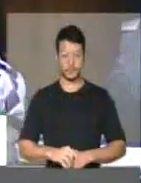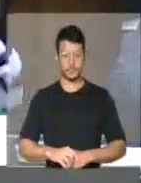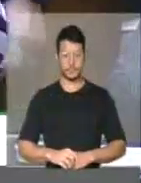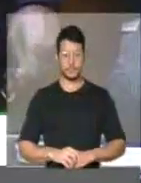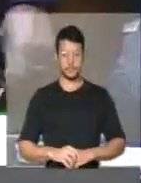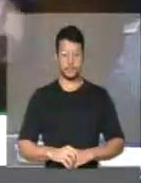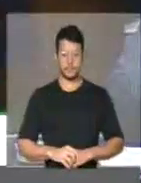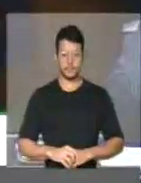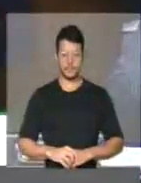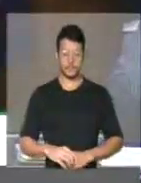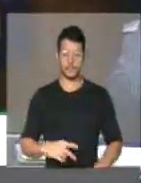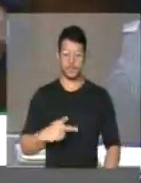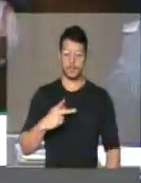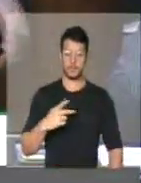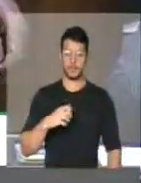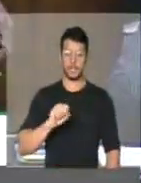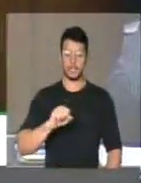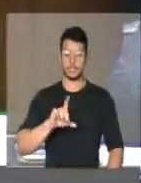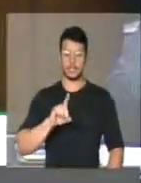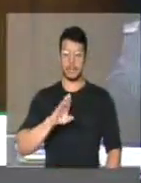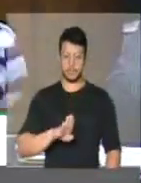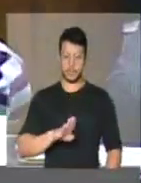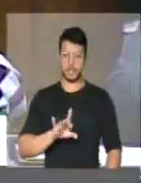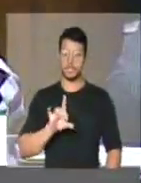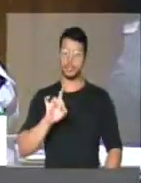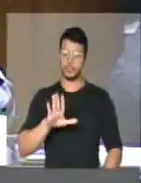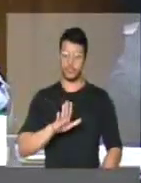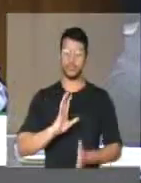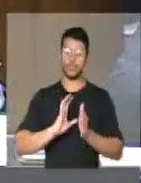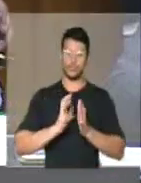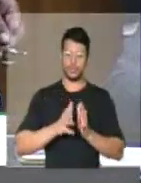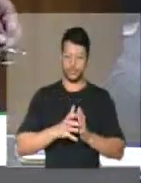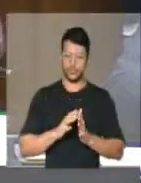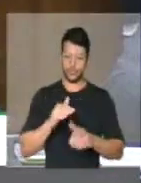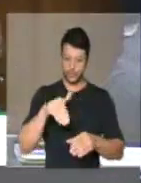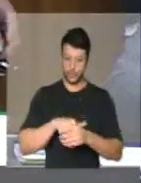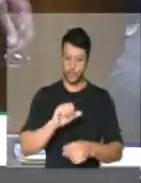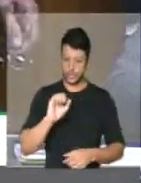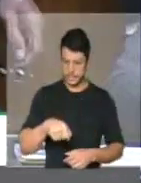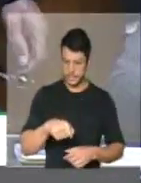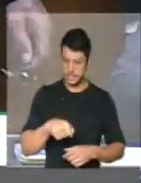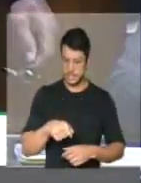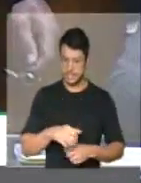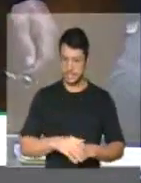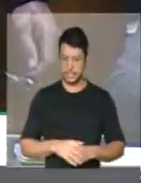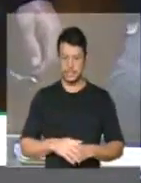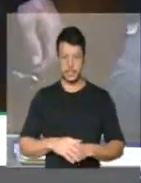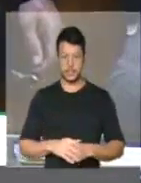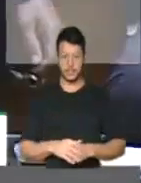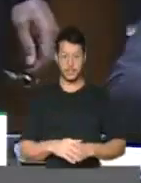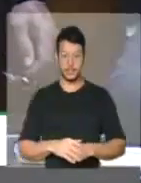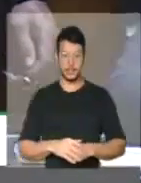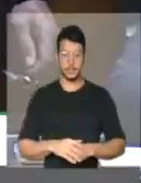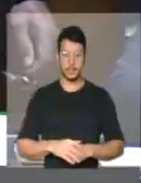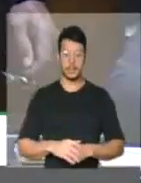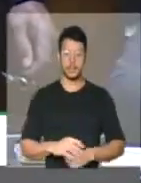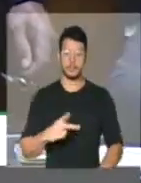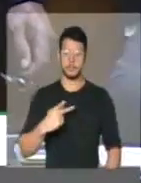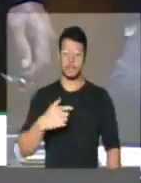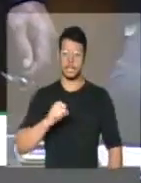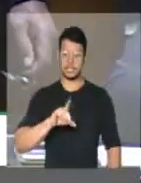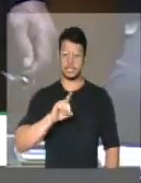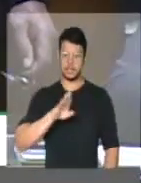Deputada Sherry, da PSDB, já orientou sim apenas para ratificar sua posição, deputada Sherry. PSDB tem como causa a causa da